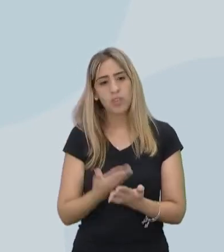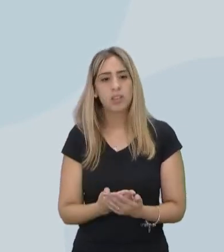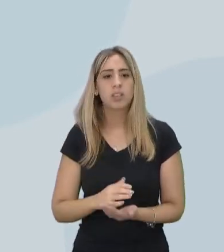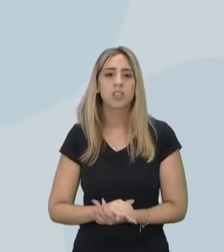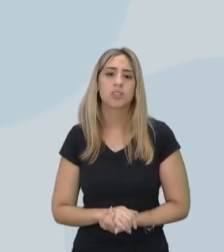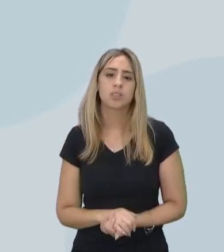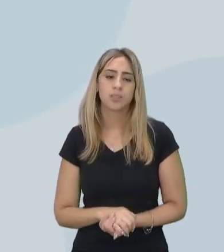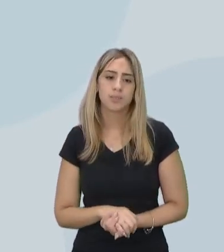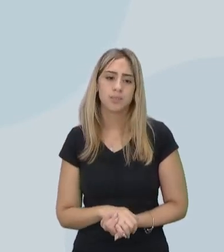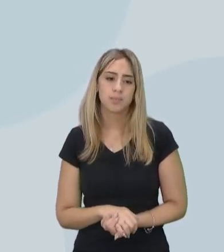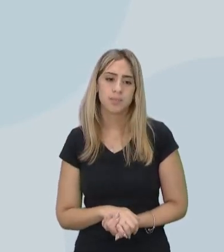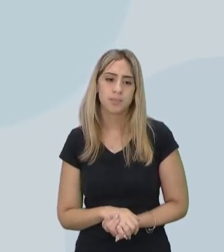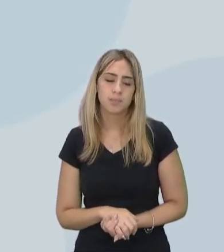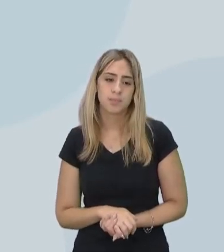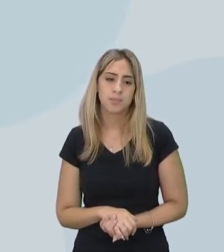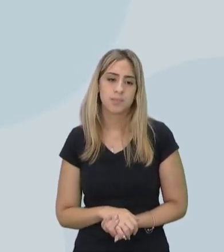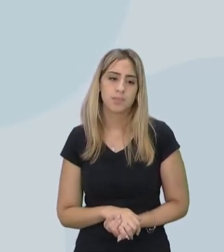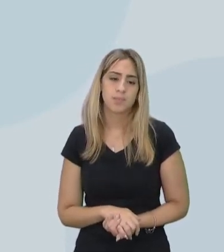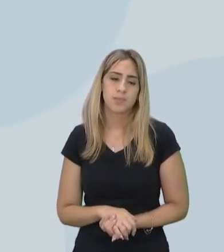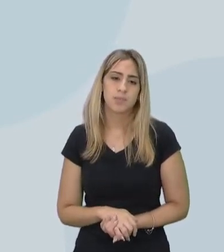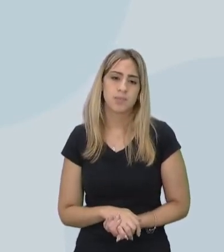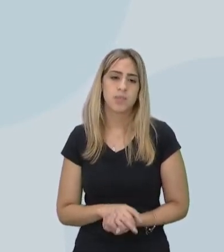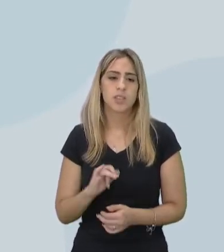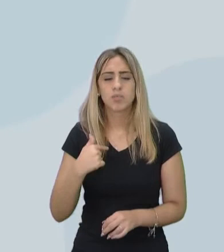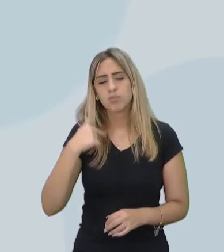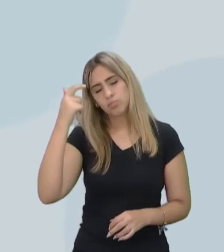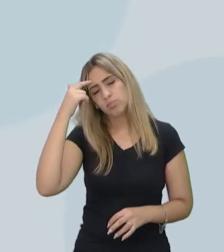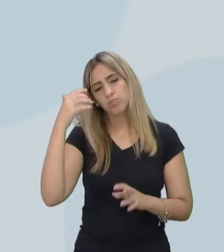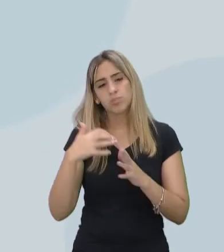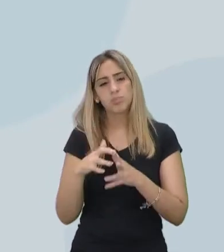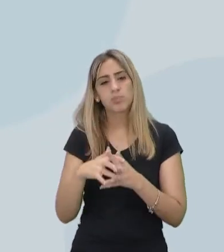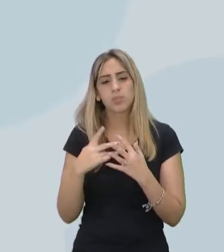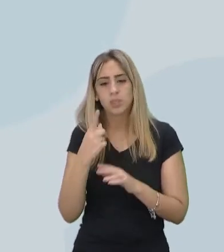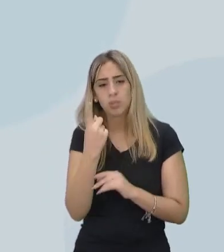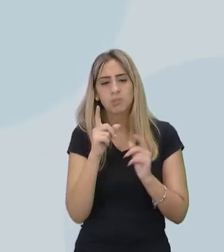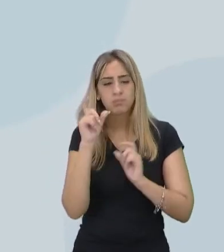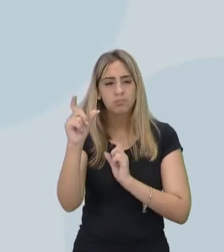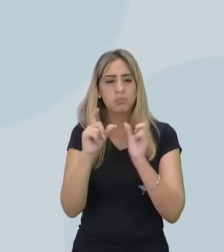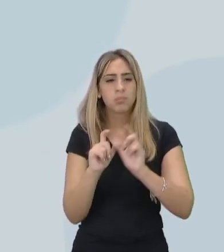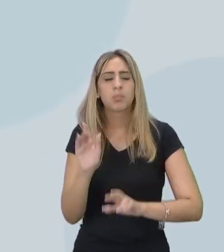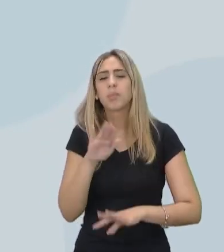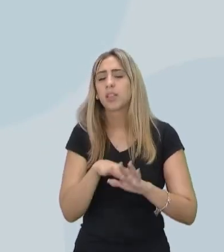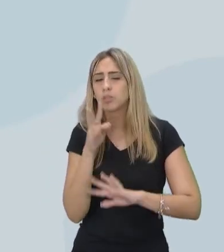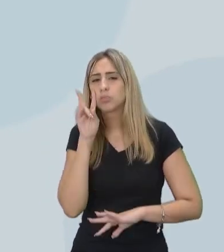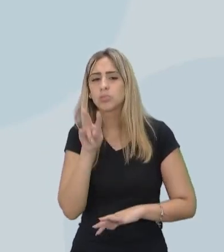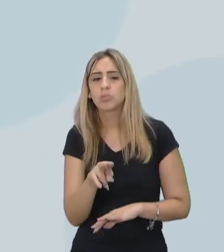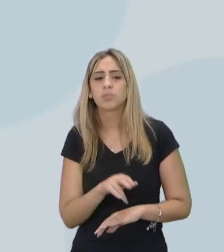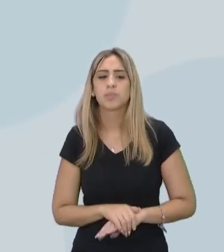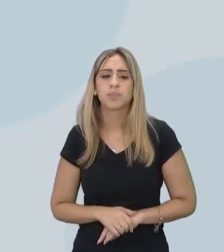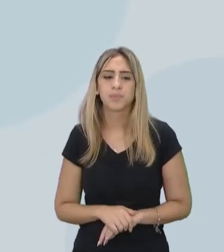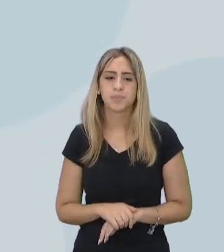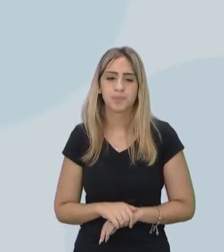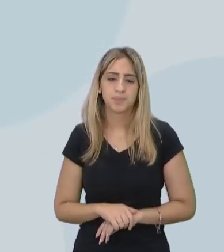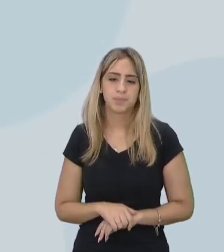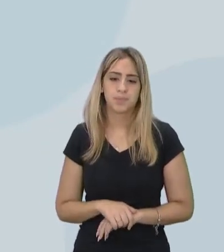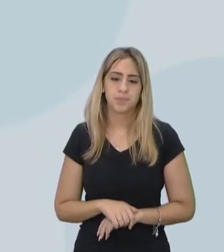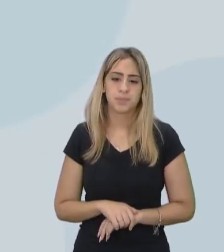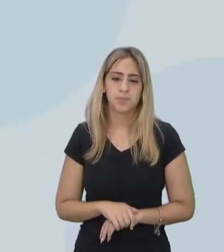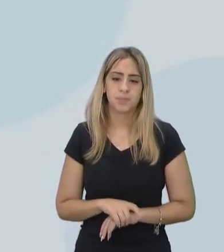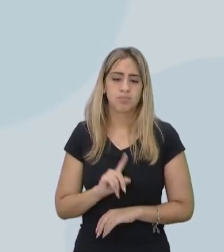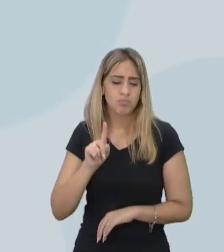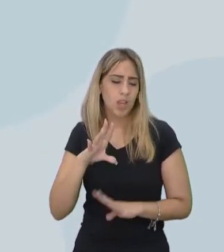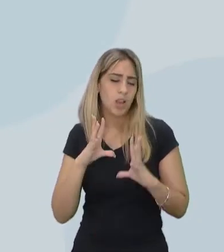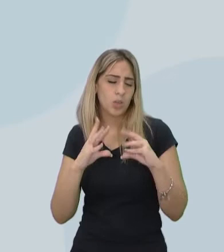confiante. E eu, assim, só tô pensando, eu não falei nenhuma dessas palavras, mas olha só, é Sebrae, pode né? acontecer. Estudo,